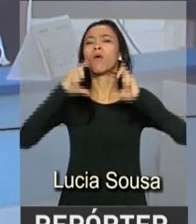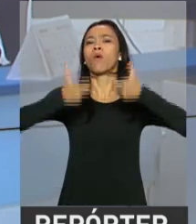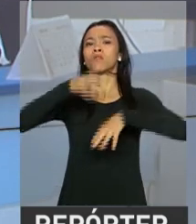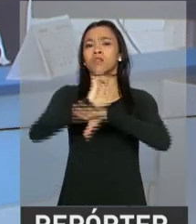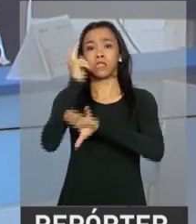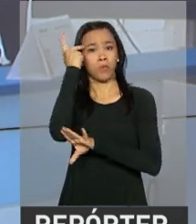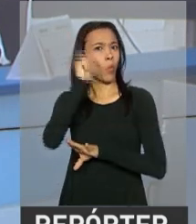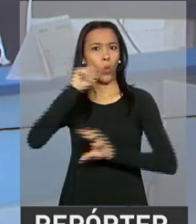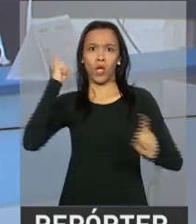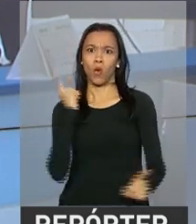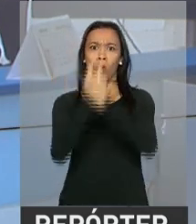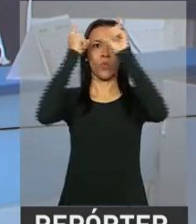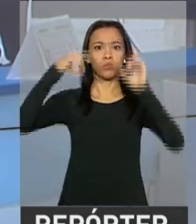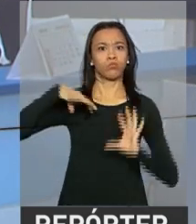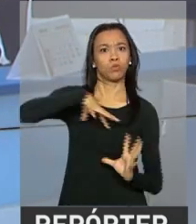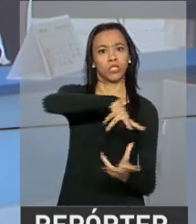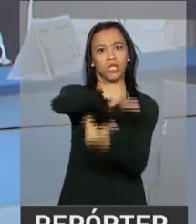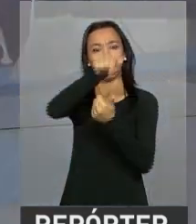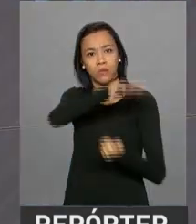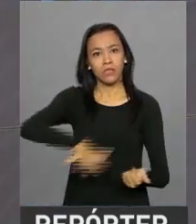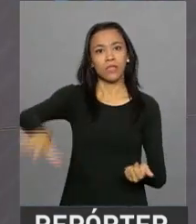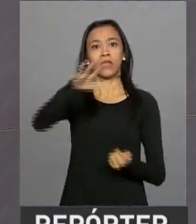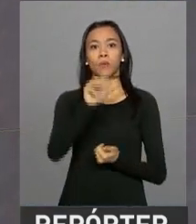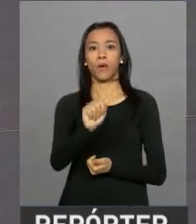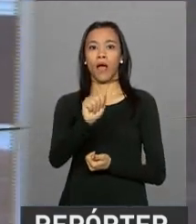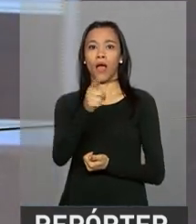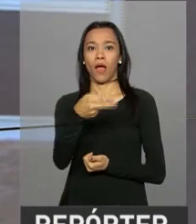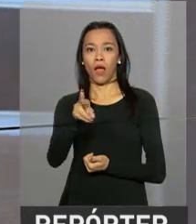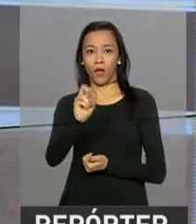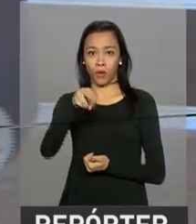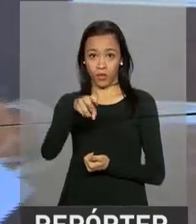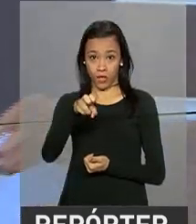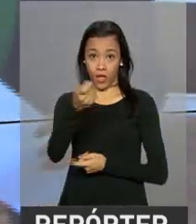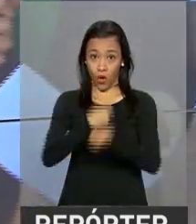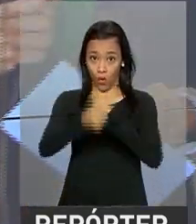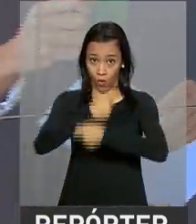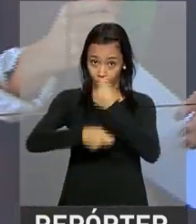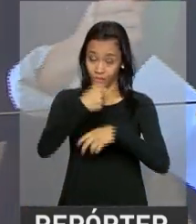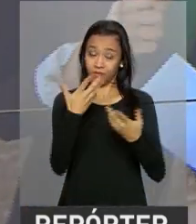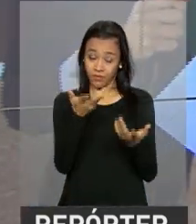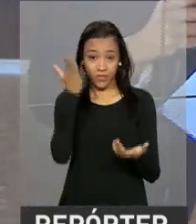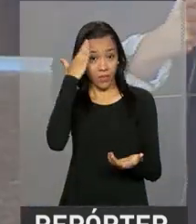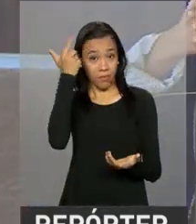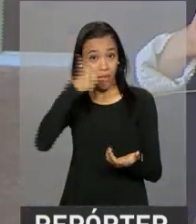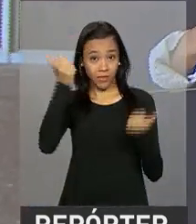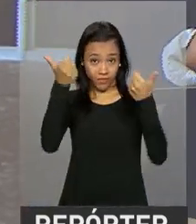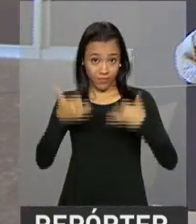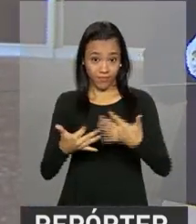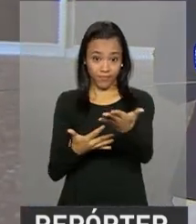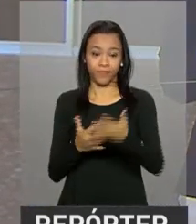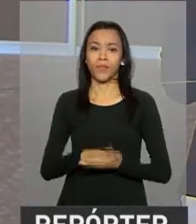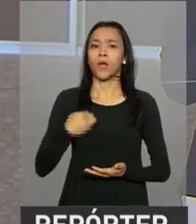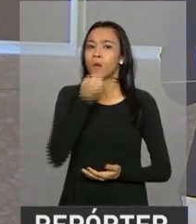do maior encontro mundial do agronegócio. Vamos saber os detalhes com a repórter Paola De Orte. Oi, Paola. Oi, Daniele,